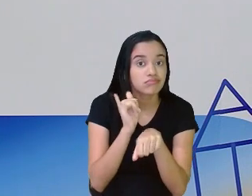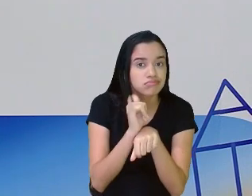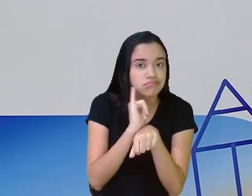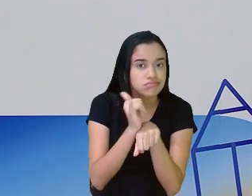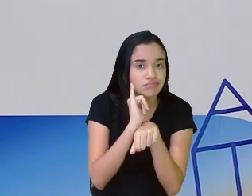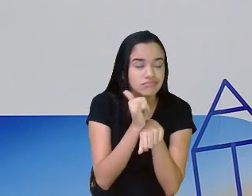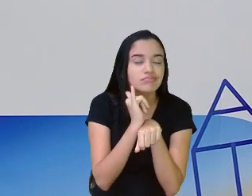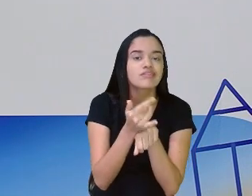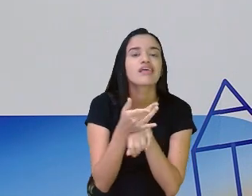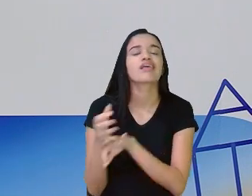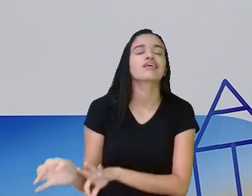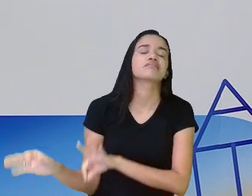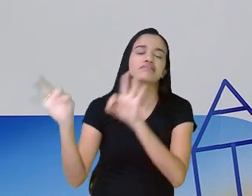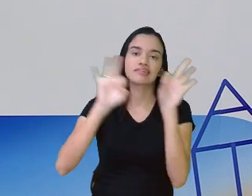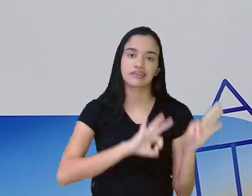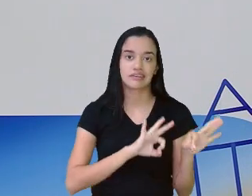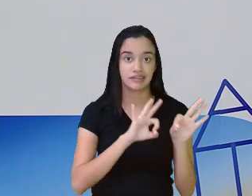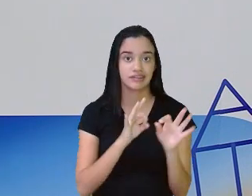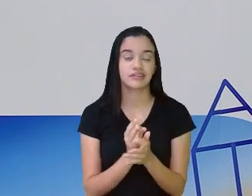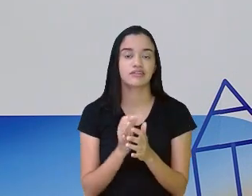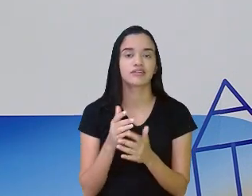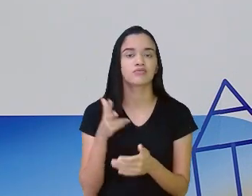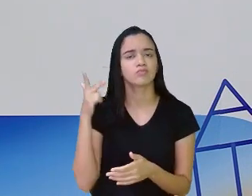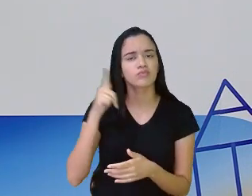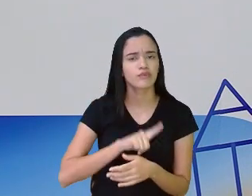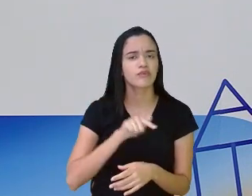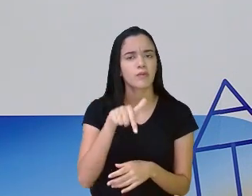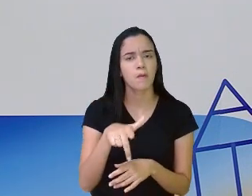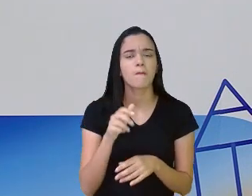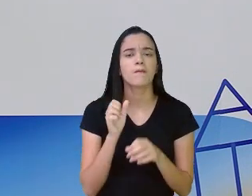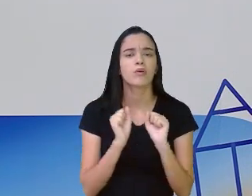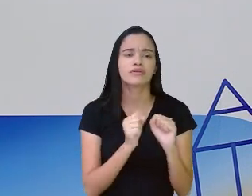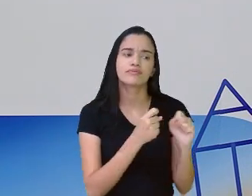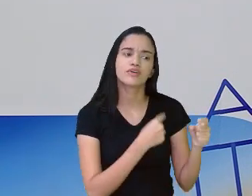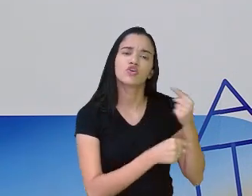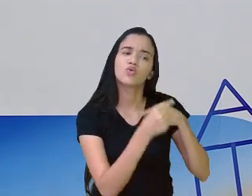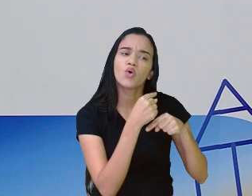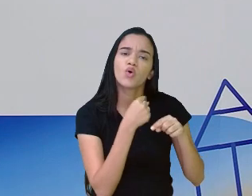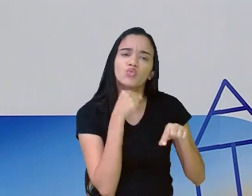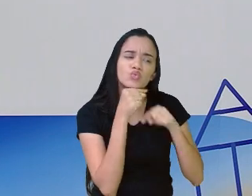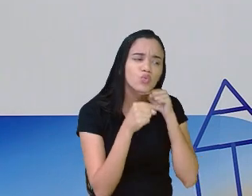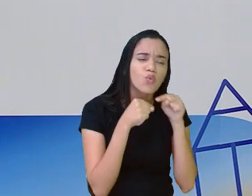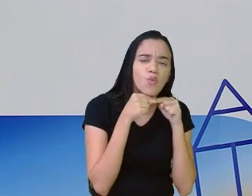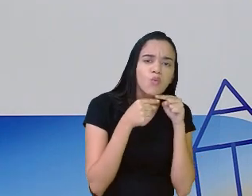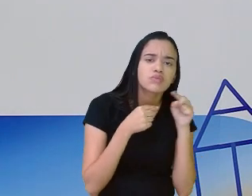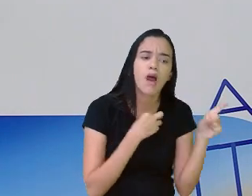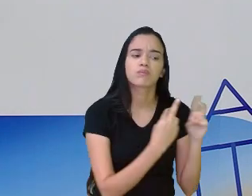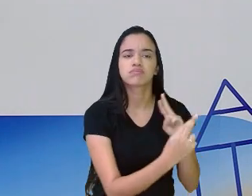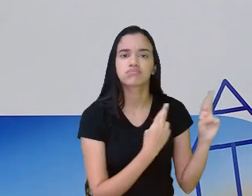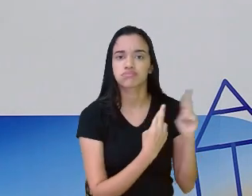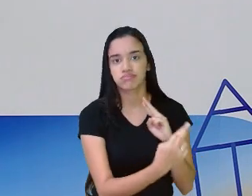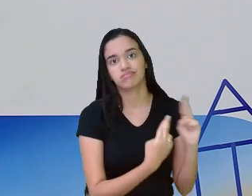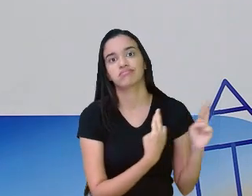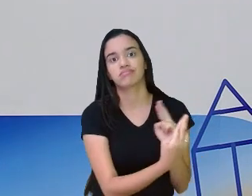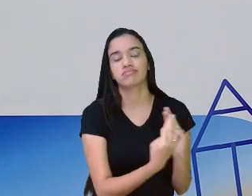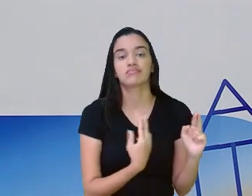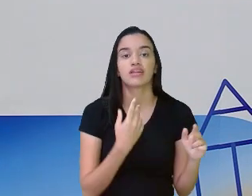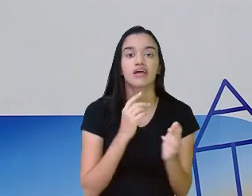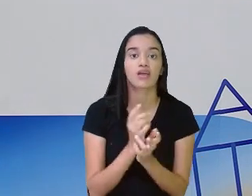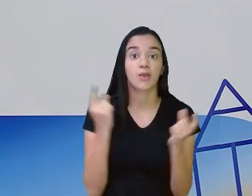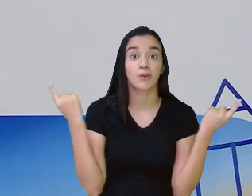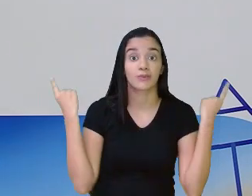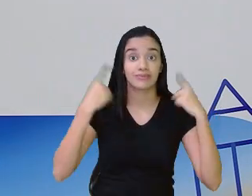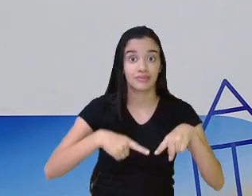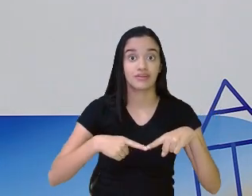e assiste novamente. Além disso, você também pode deixar sua dúvida, responder ao desafio. Você